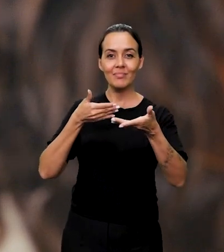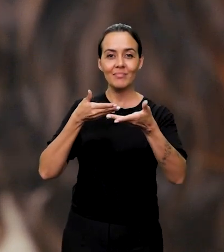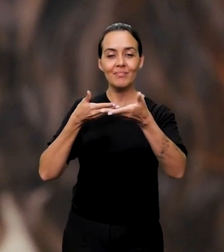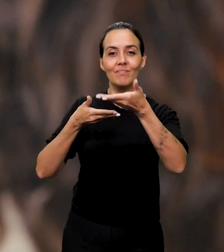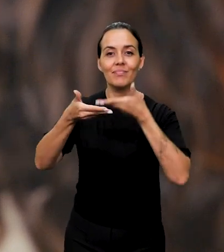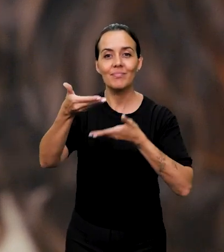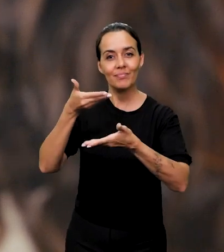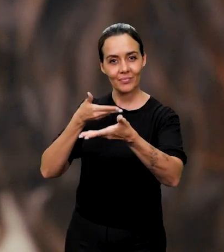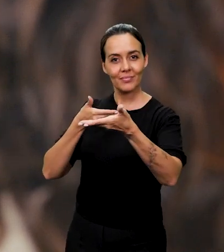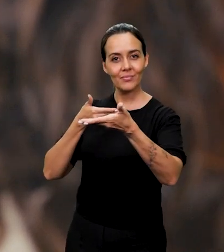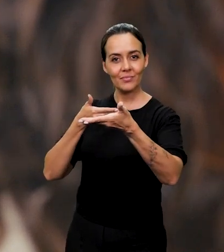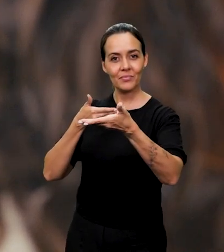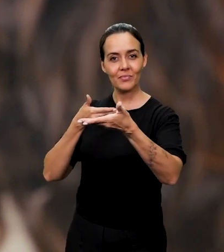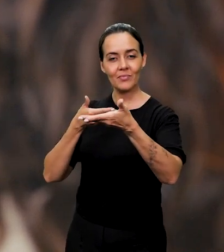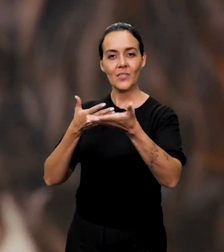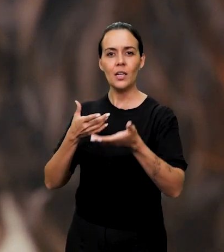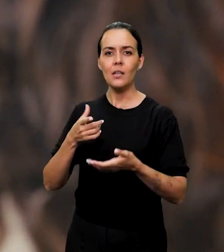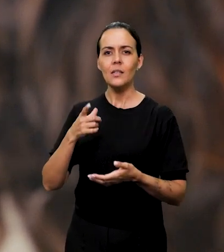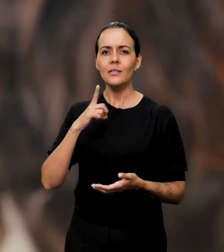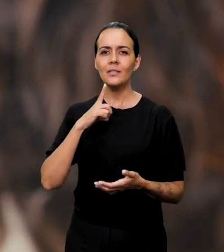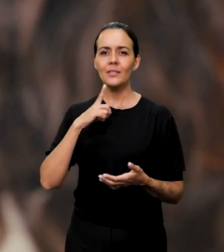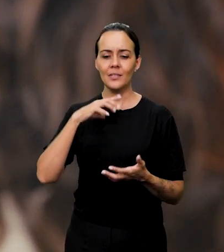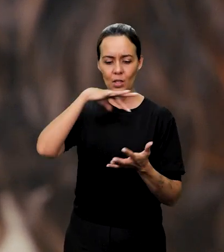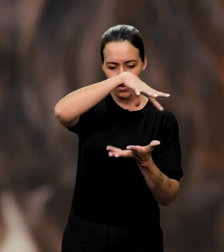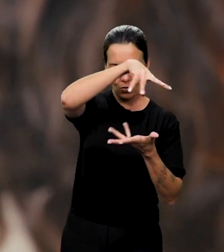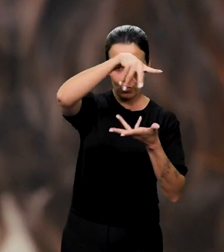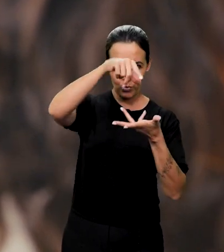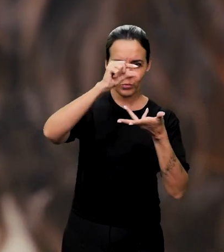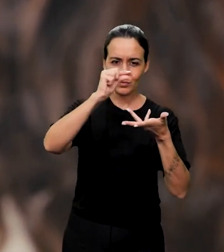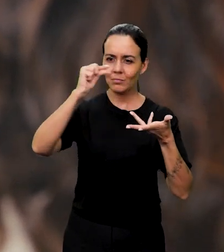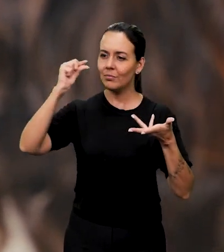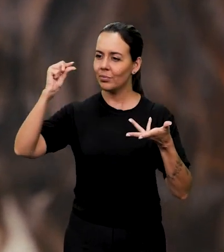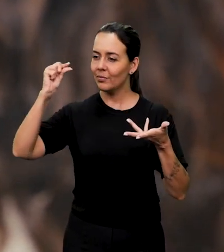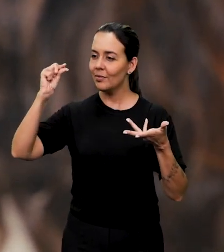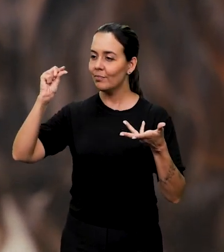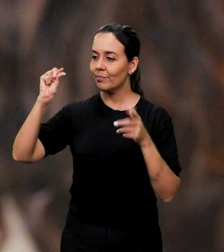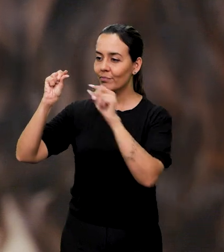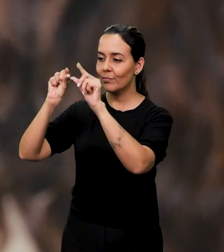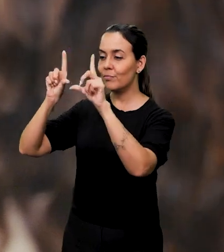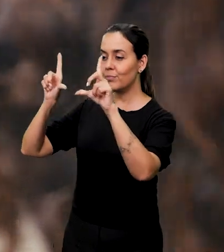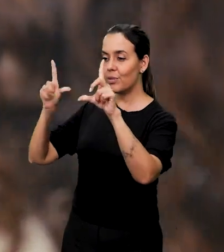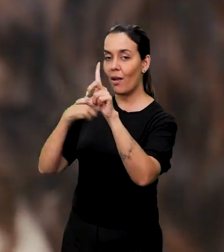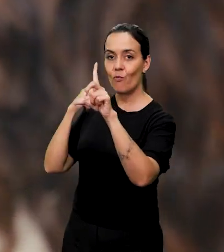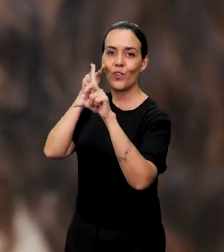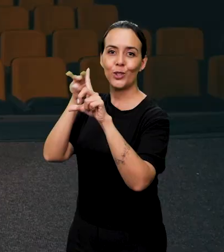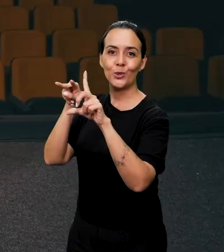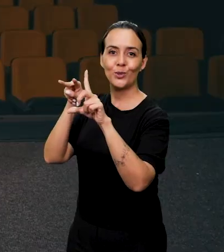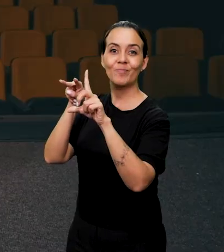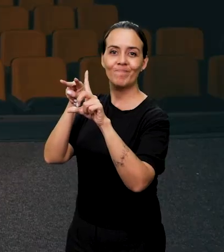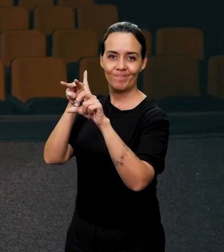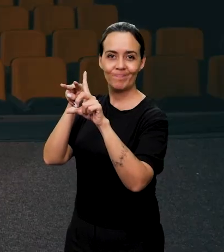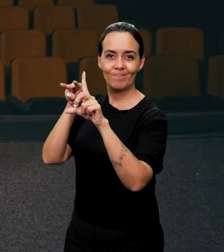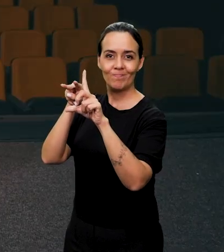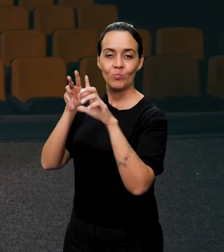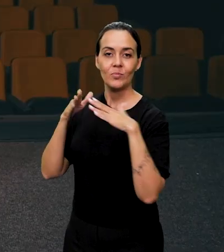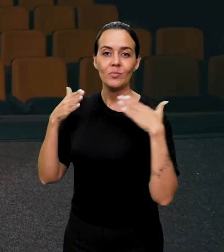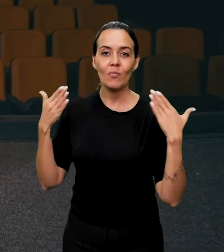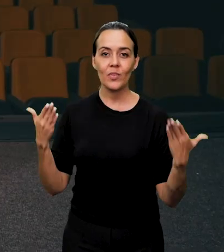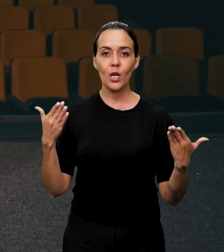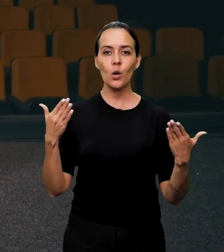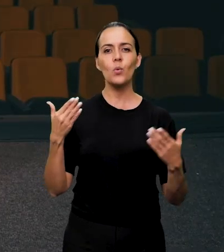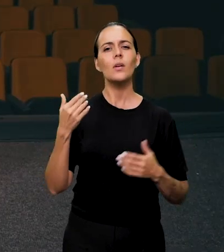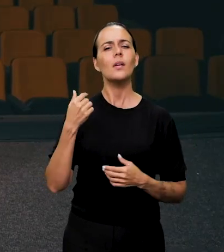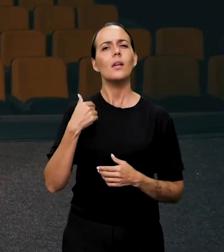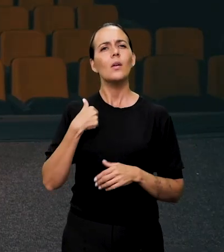aquilo ali é também um pedaço do mundo que é representativo do todo. Mas, na verdade, não Claro é. que não é. Eu sinto que isso vai